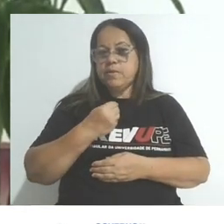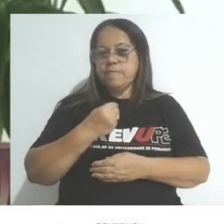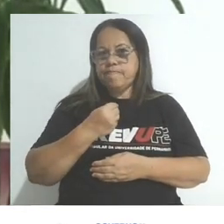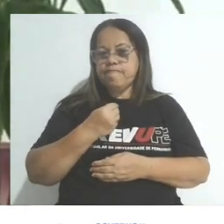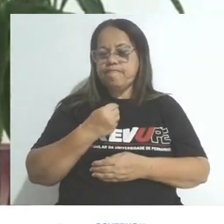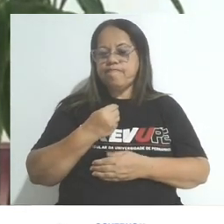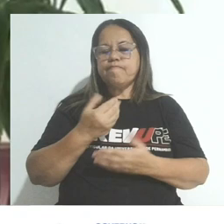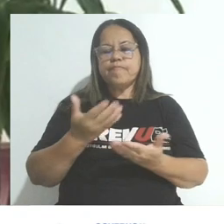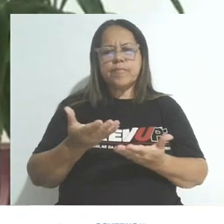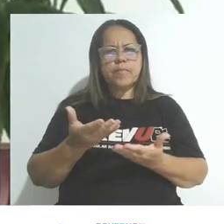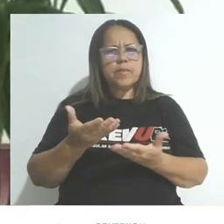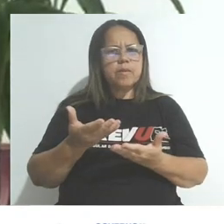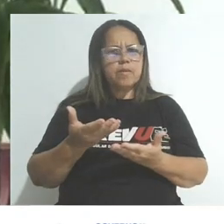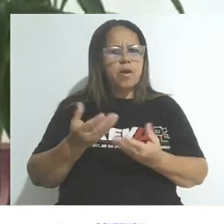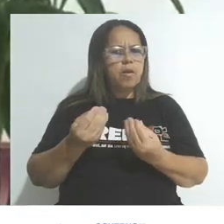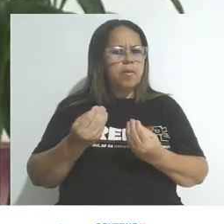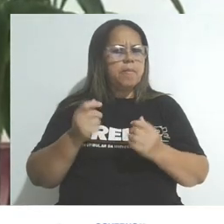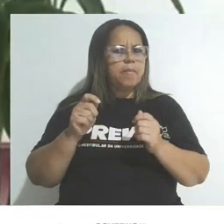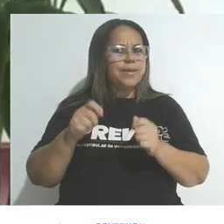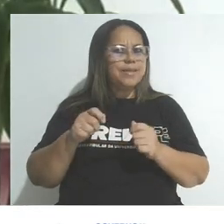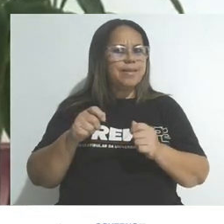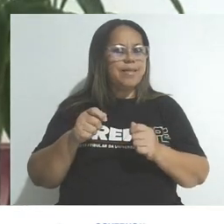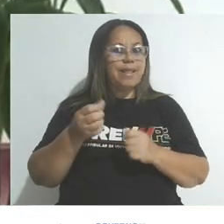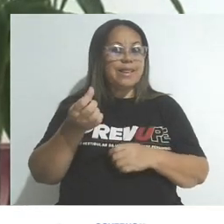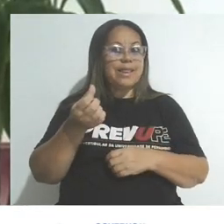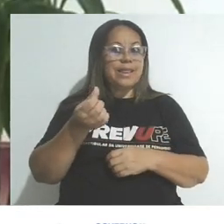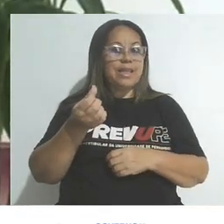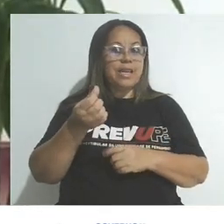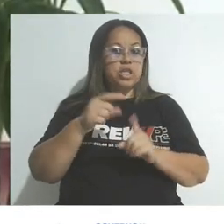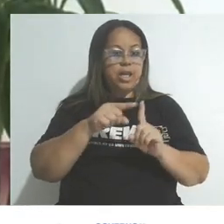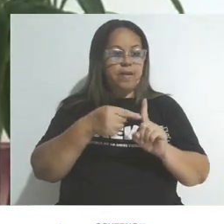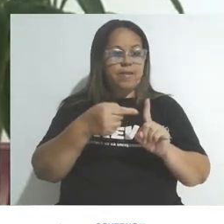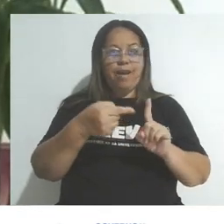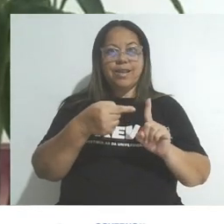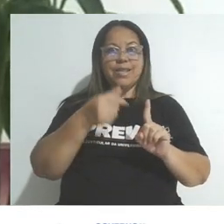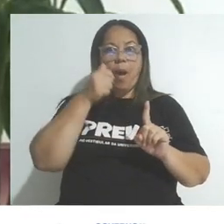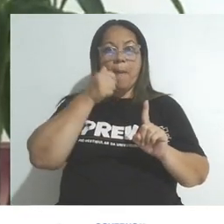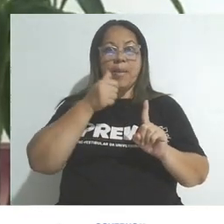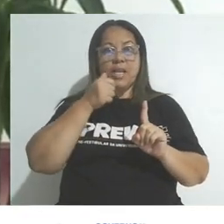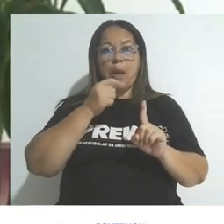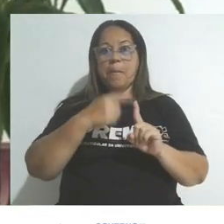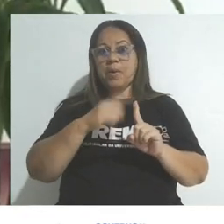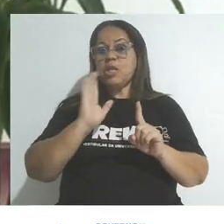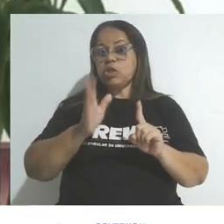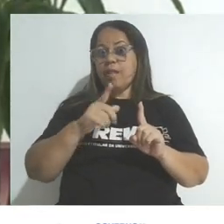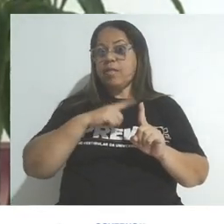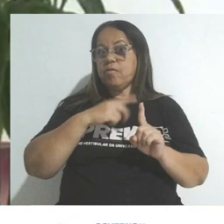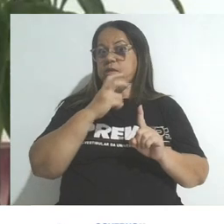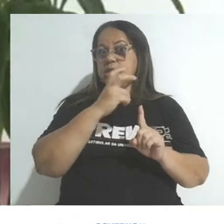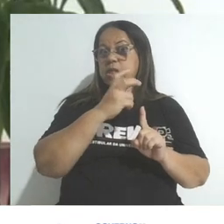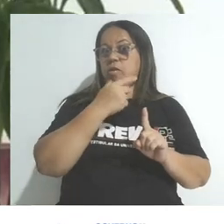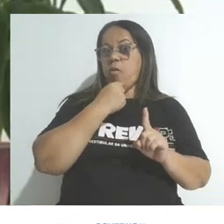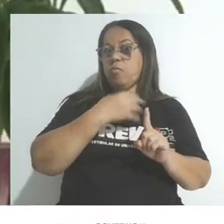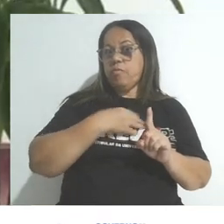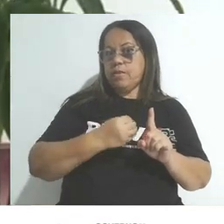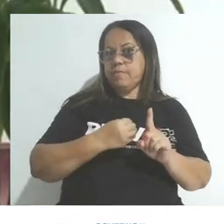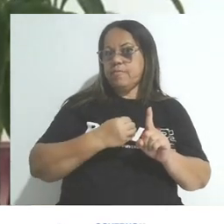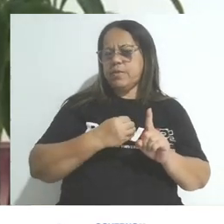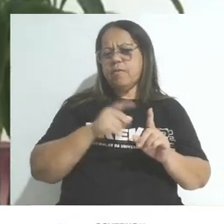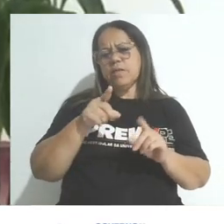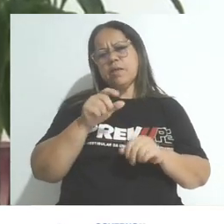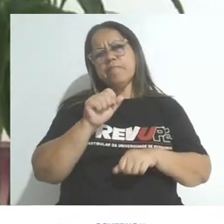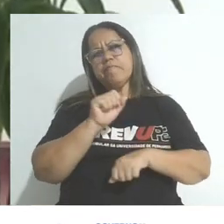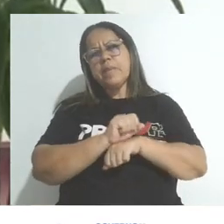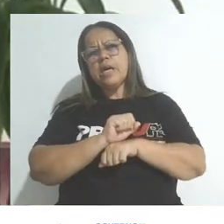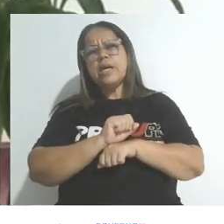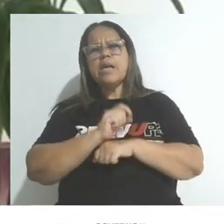homens. Qual é a probabilidade da sexta criança ser uma menina, uma vez que eu já tenho 5 filhos? Você pode parar